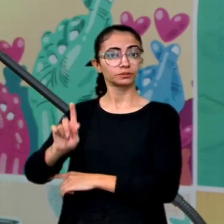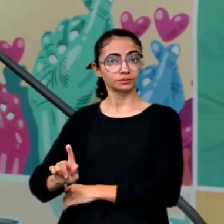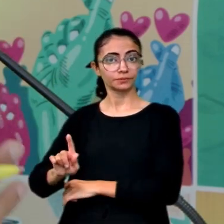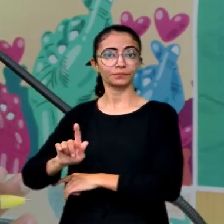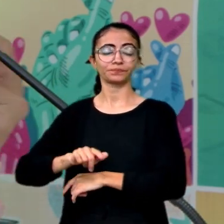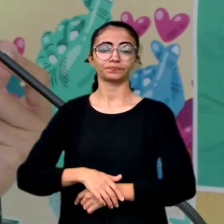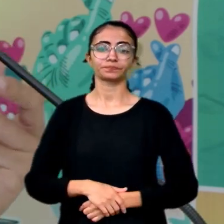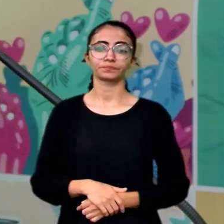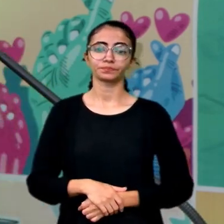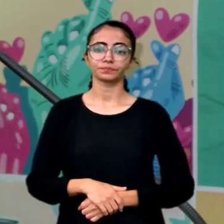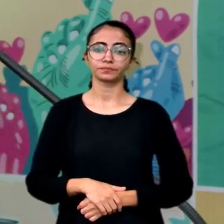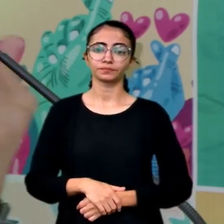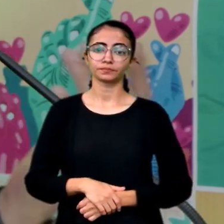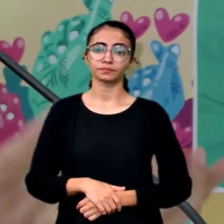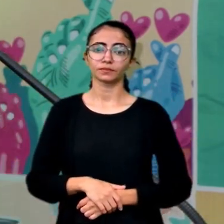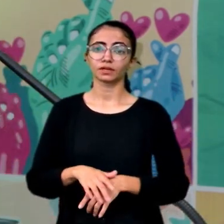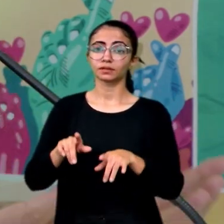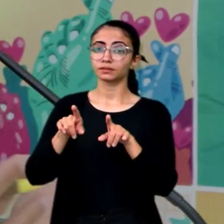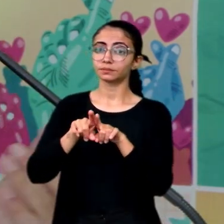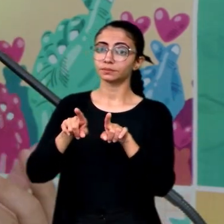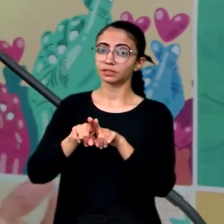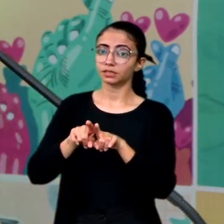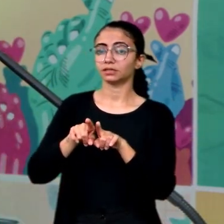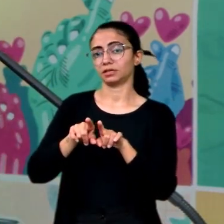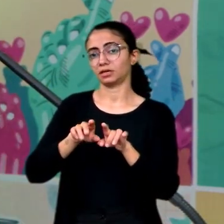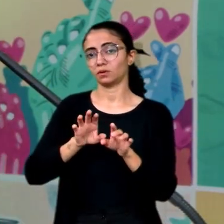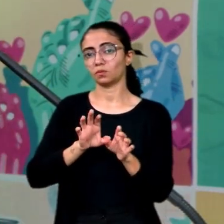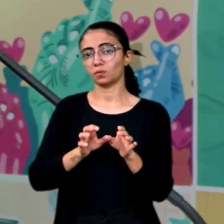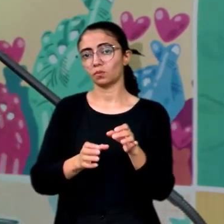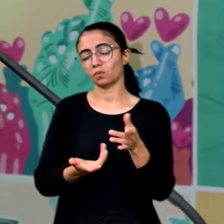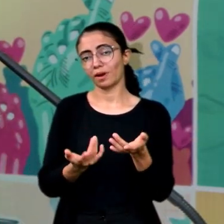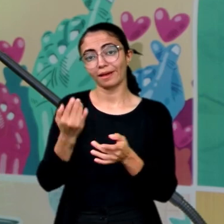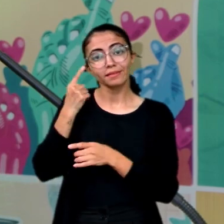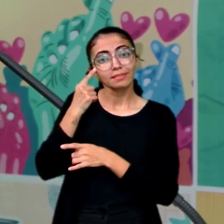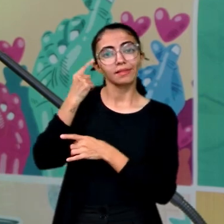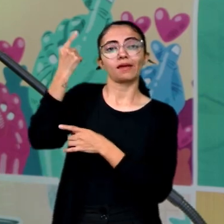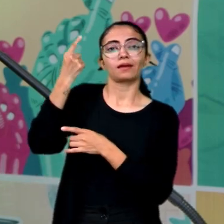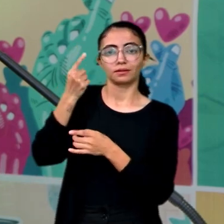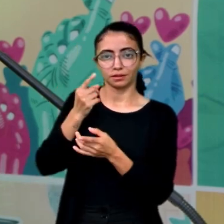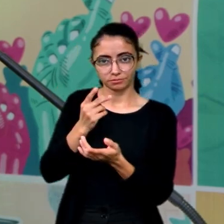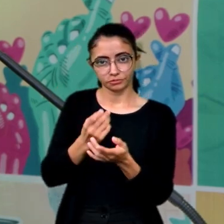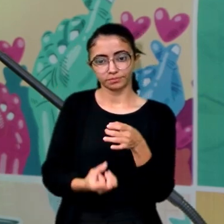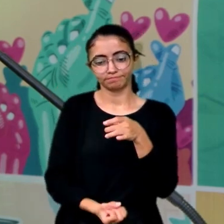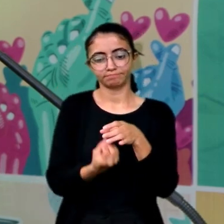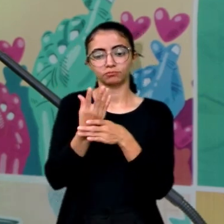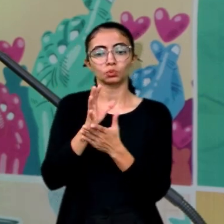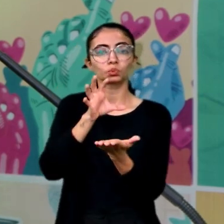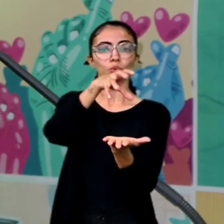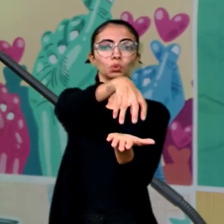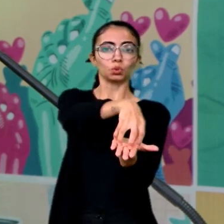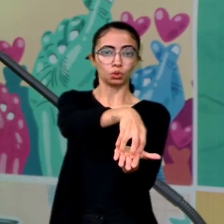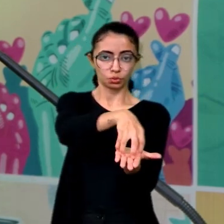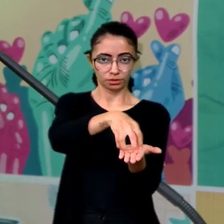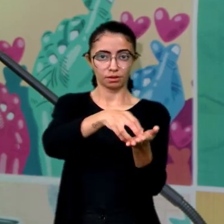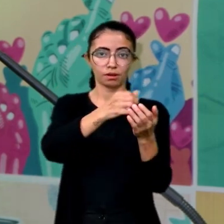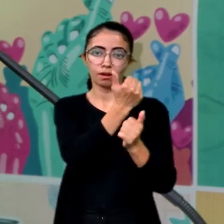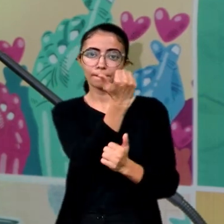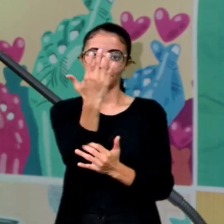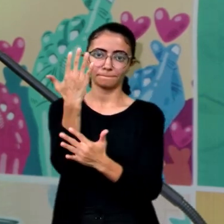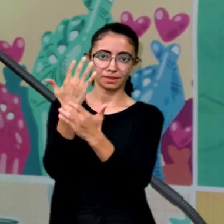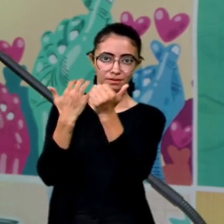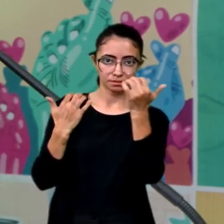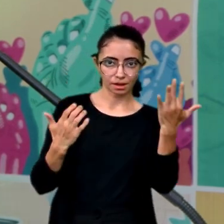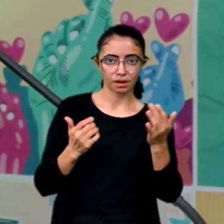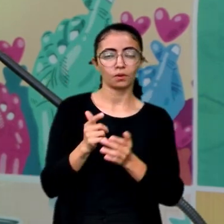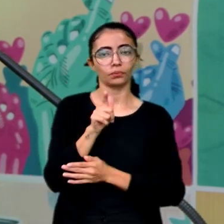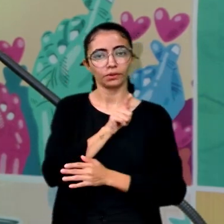e acho que com base na ideia de um núcleo, né, ambiental, vem uma perspectiva de